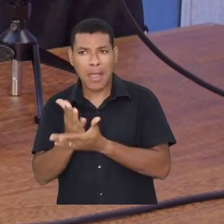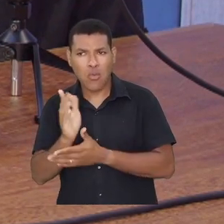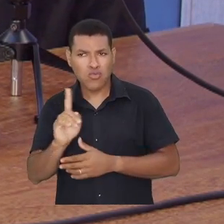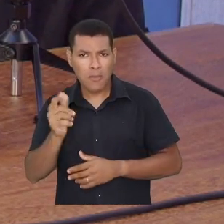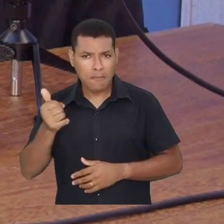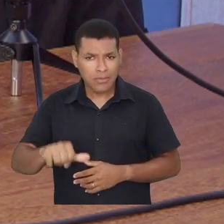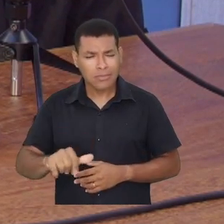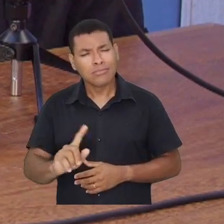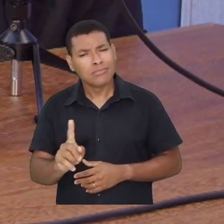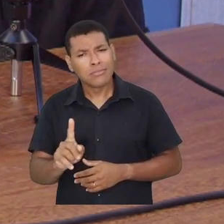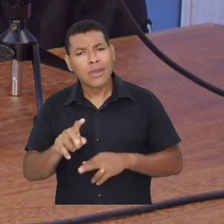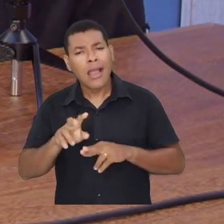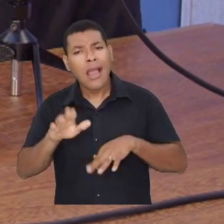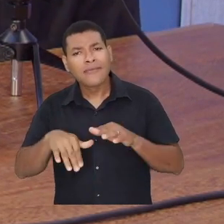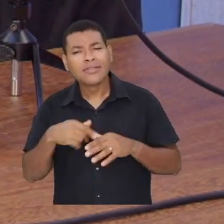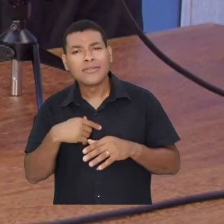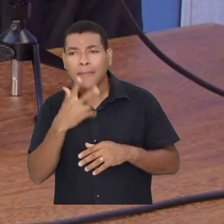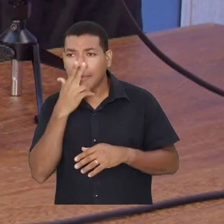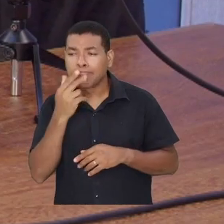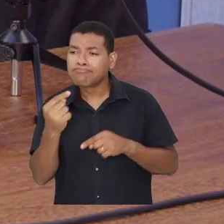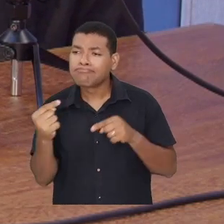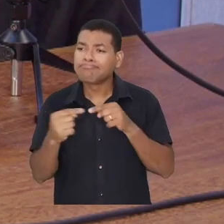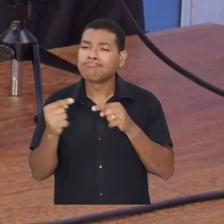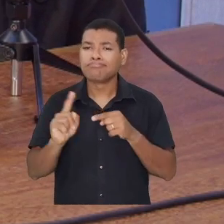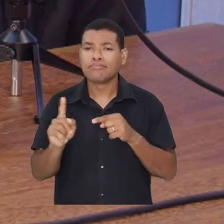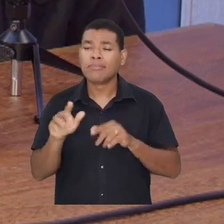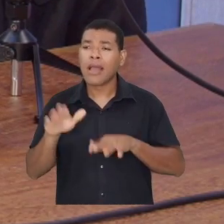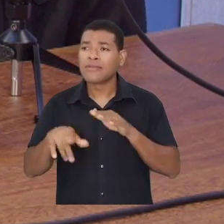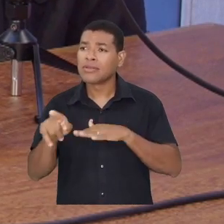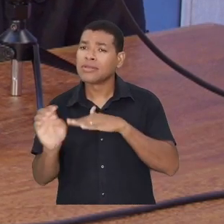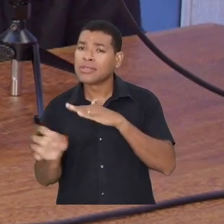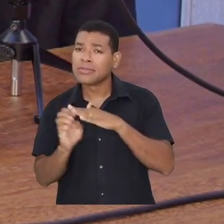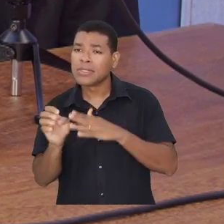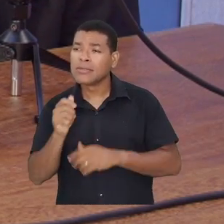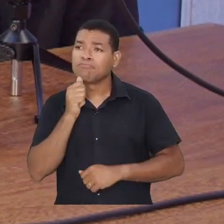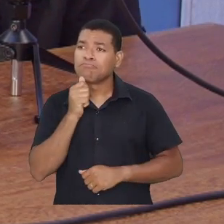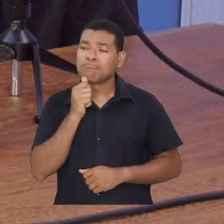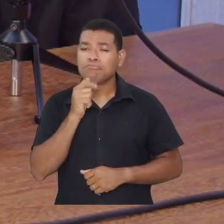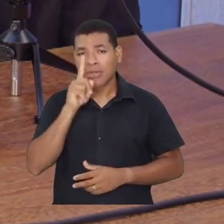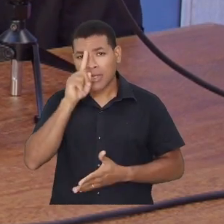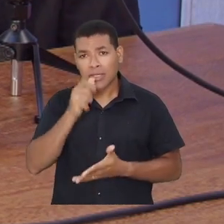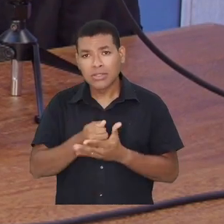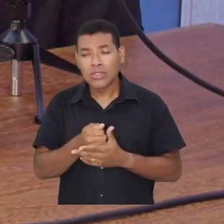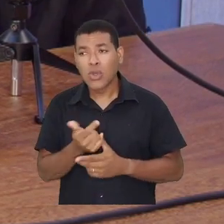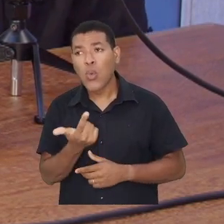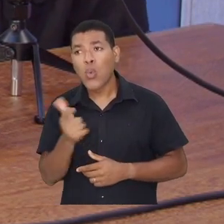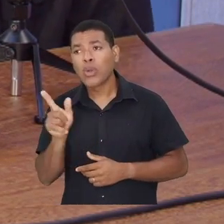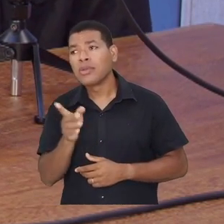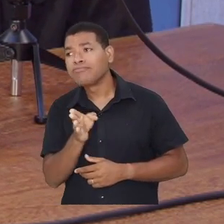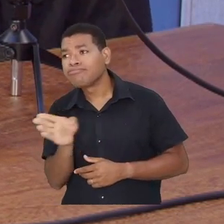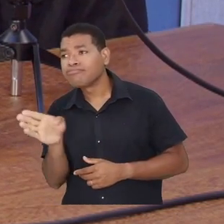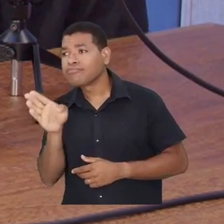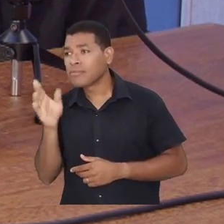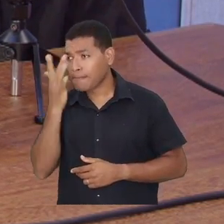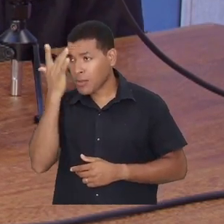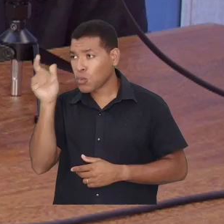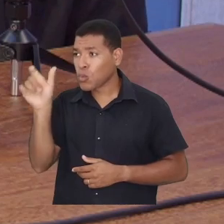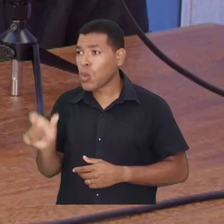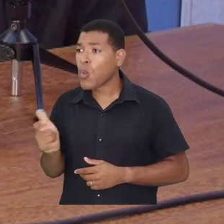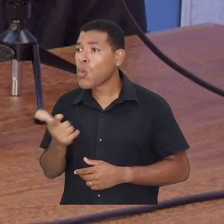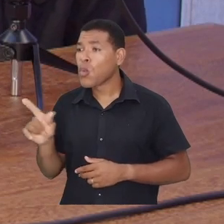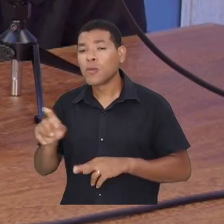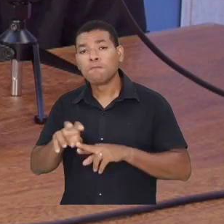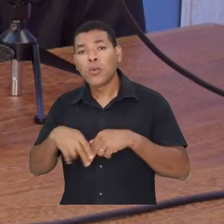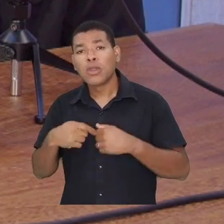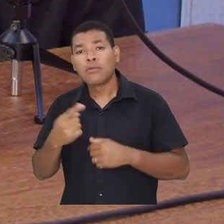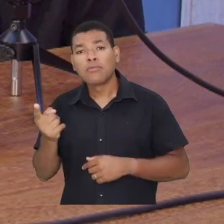vaga. Mas é algo como fit. De repente, a empresa seguir uma outra direção com outro candidato, por